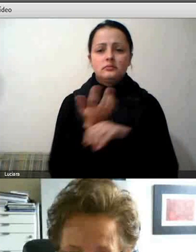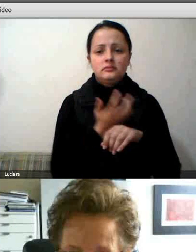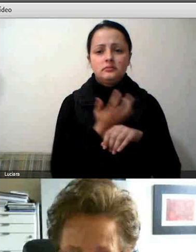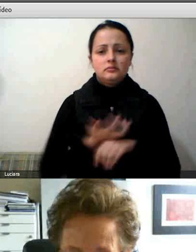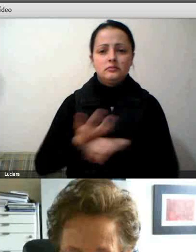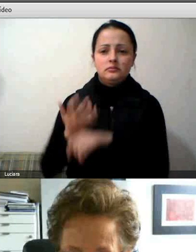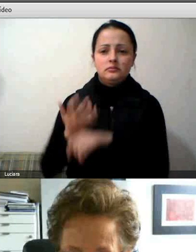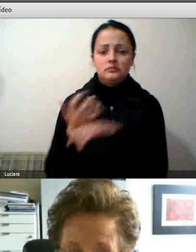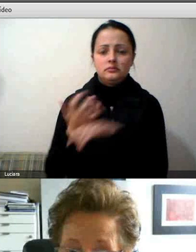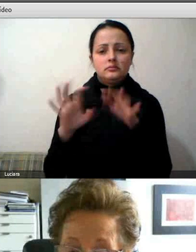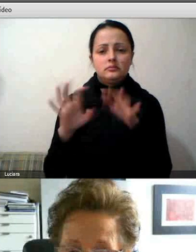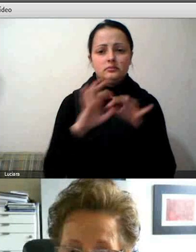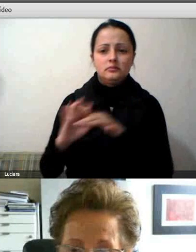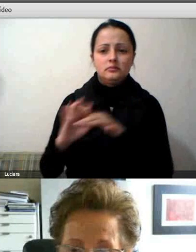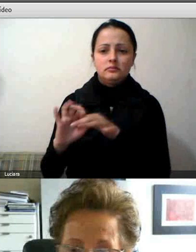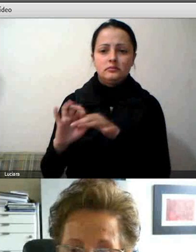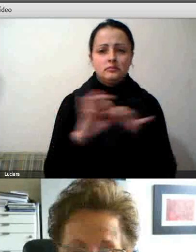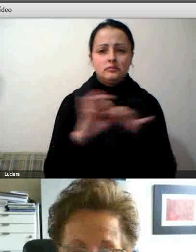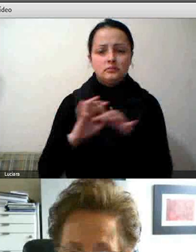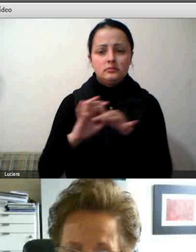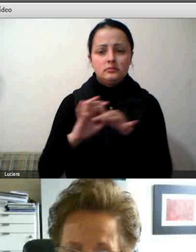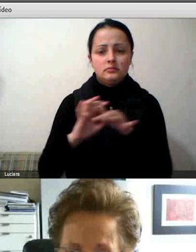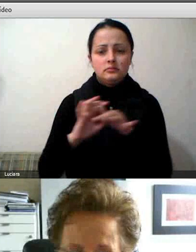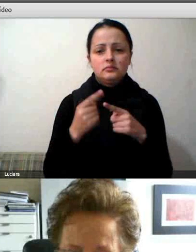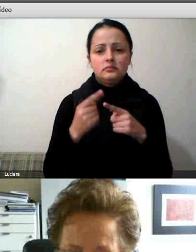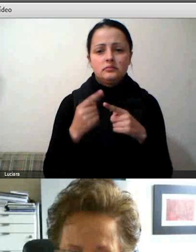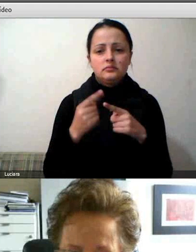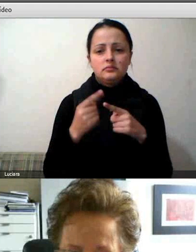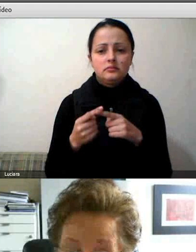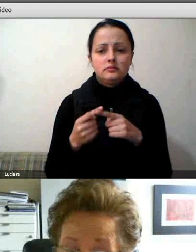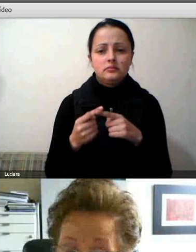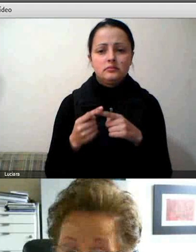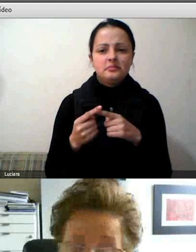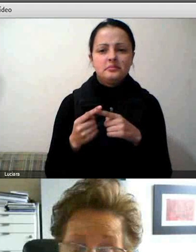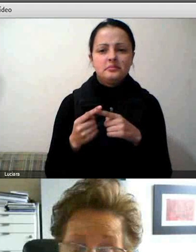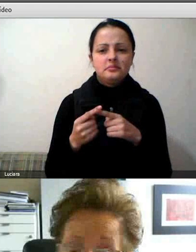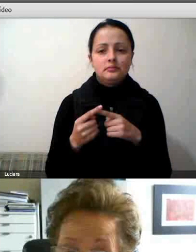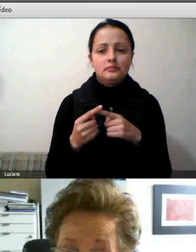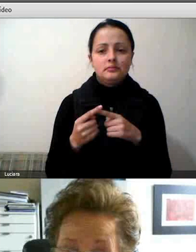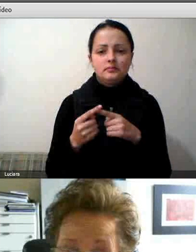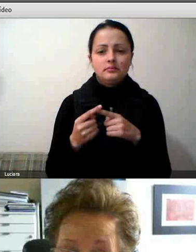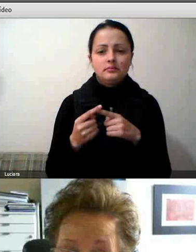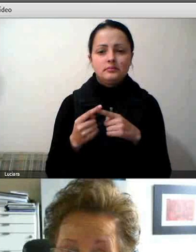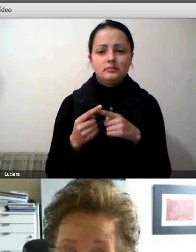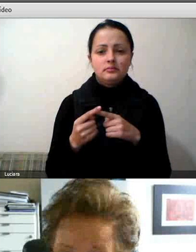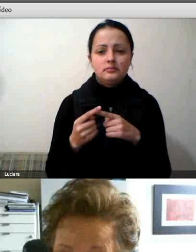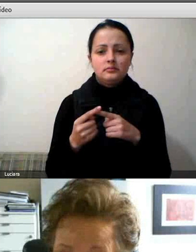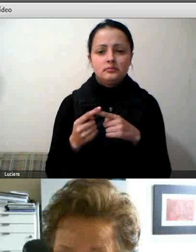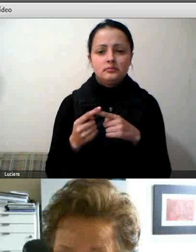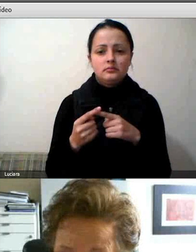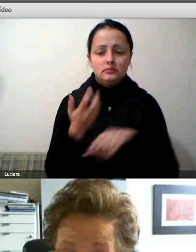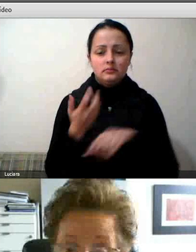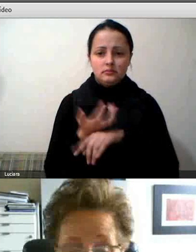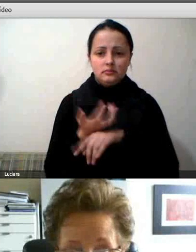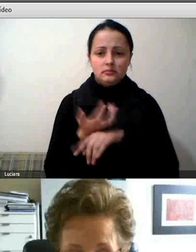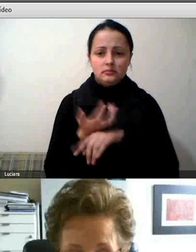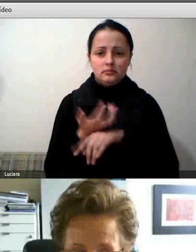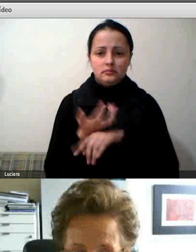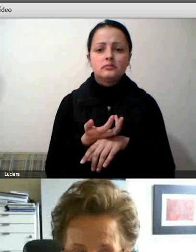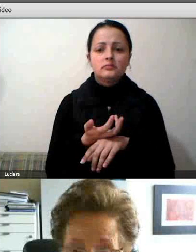avançada. Então, o nosso conteúdo pode ser totalmente interdisciplinar. Por